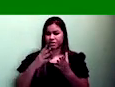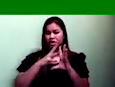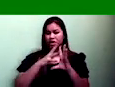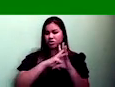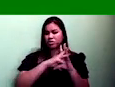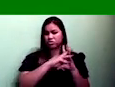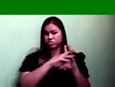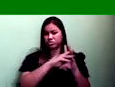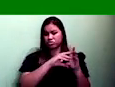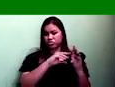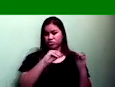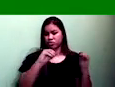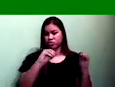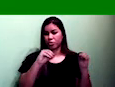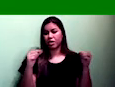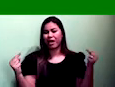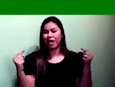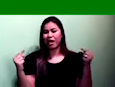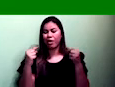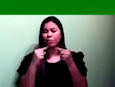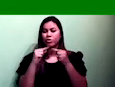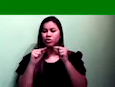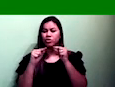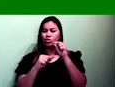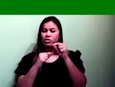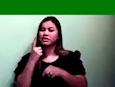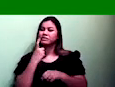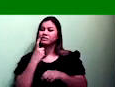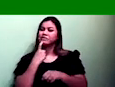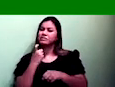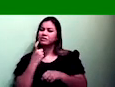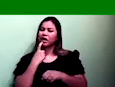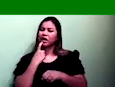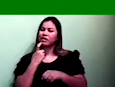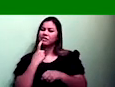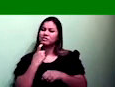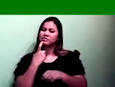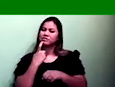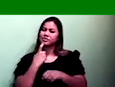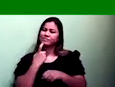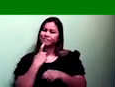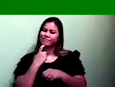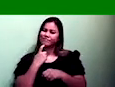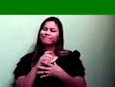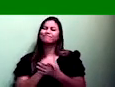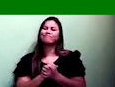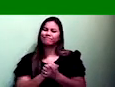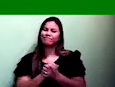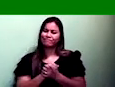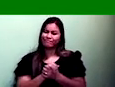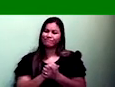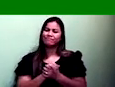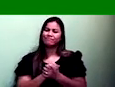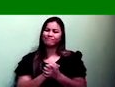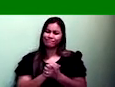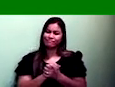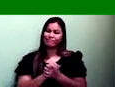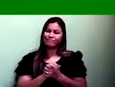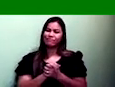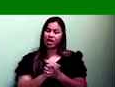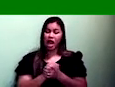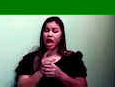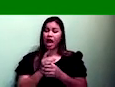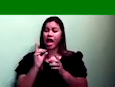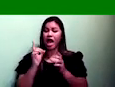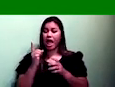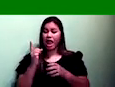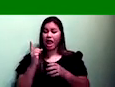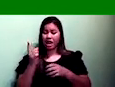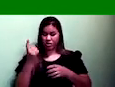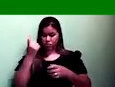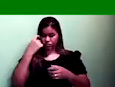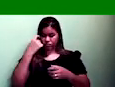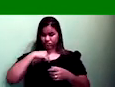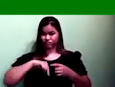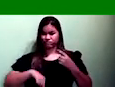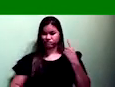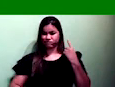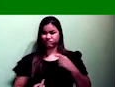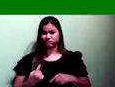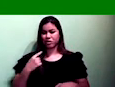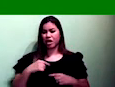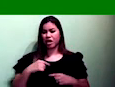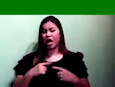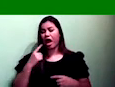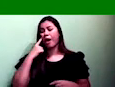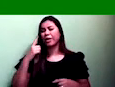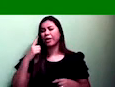já adentrou ao sangue da pessoa. Ela adentrou ao organismo da pessoa. A lesão na pele some e a pessoa